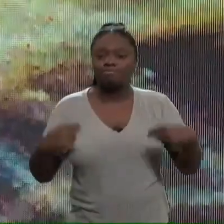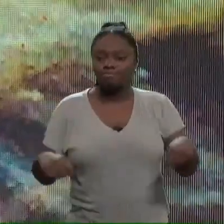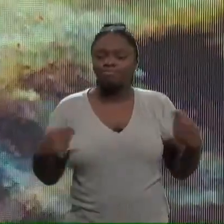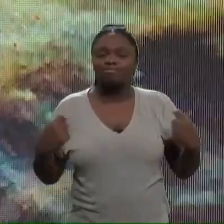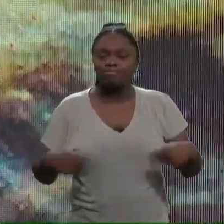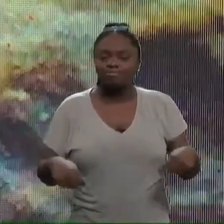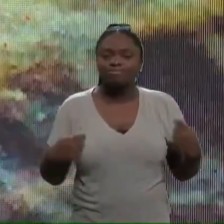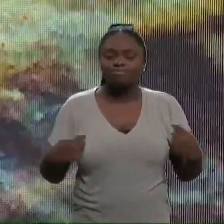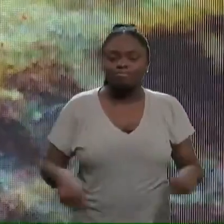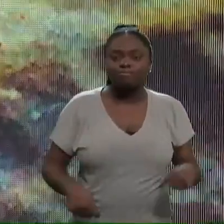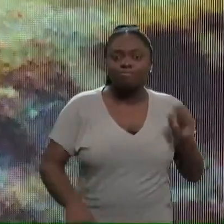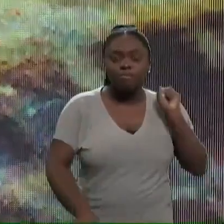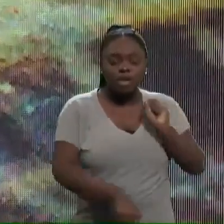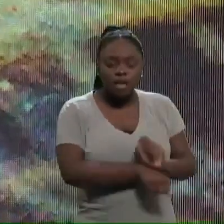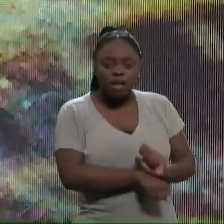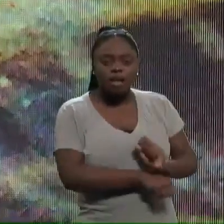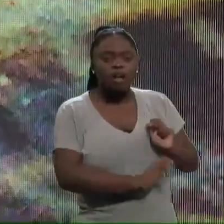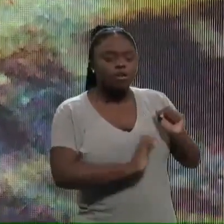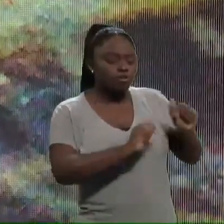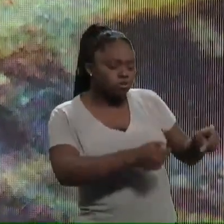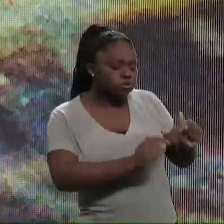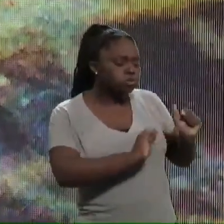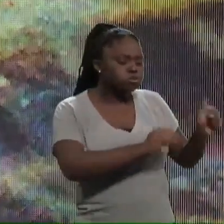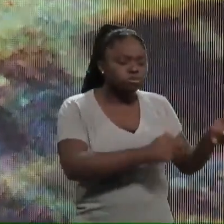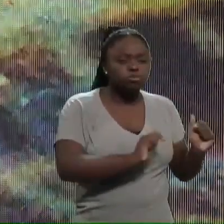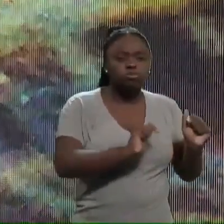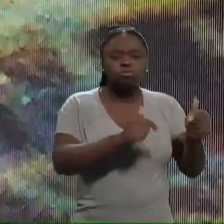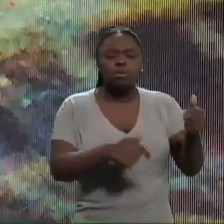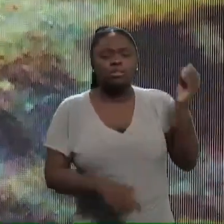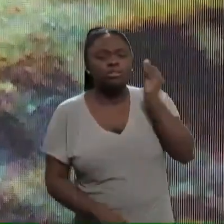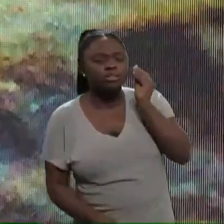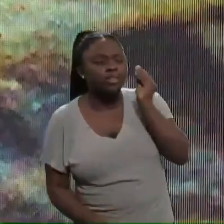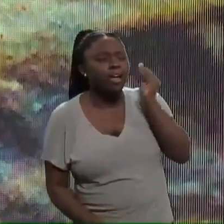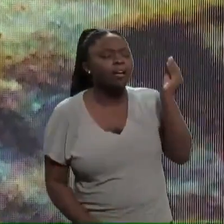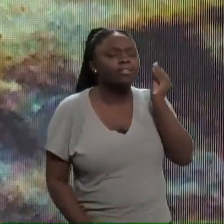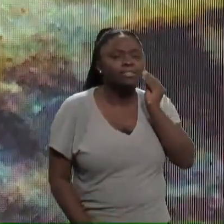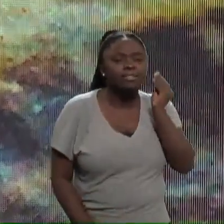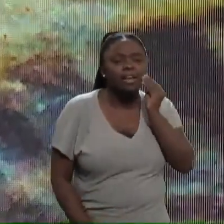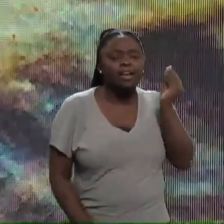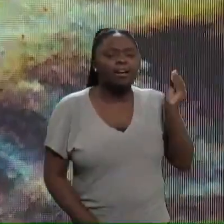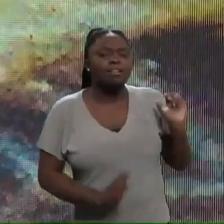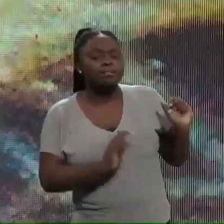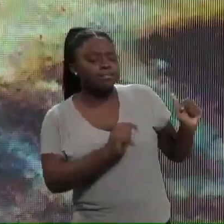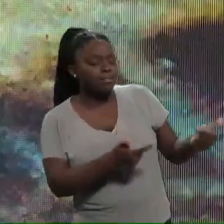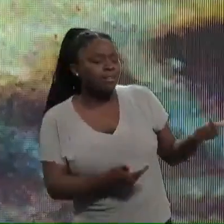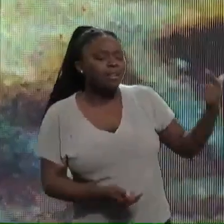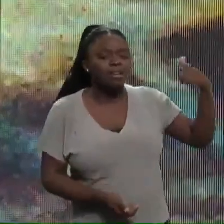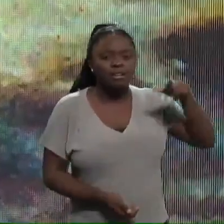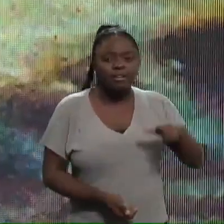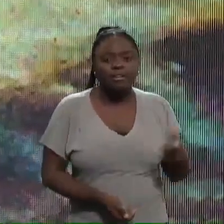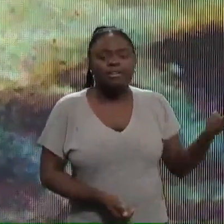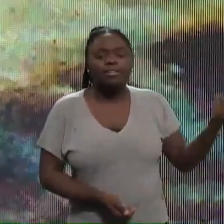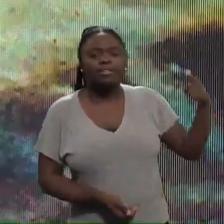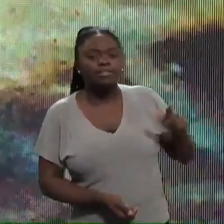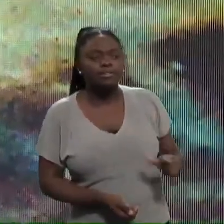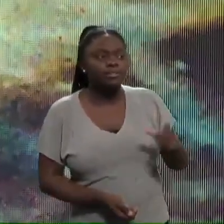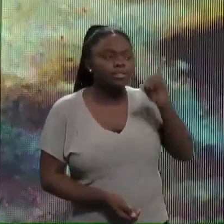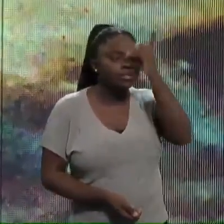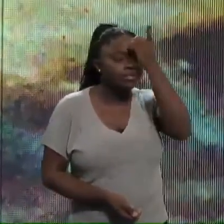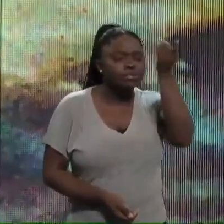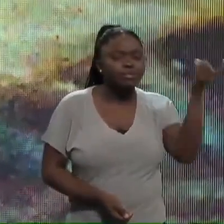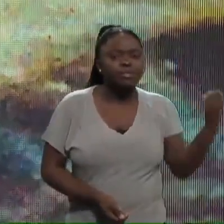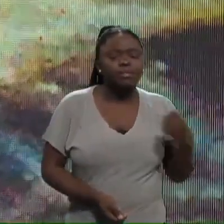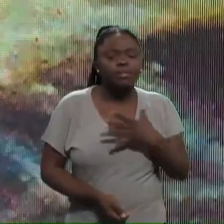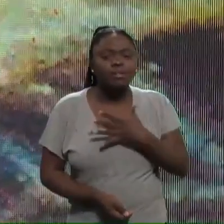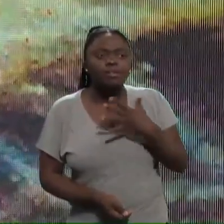do lugar de produção, de tentar gerar, de tentar fazer, de tentar ter uma ideia